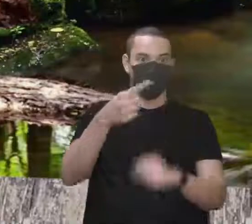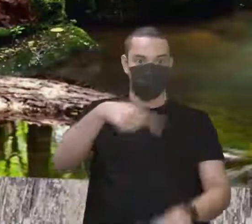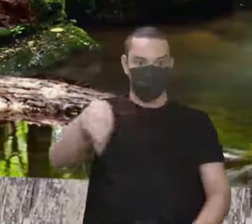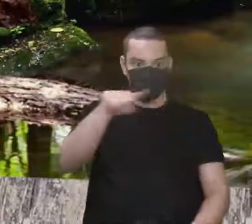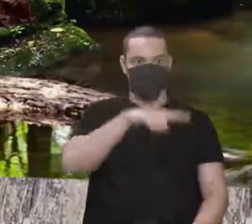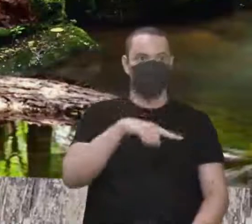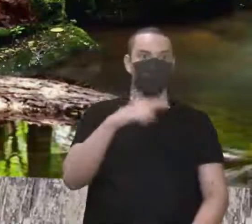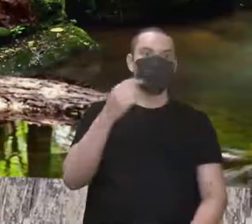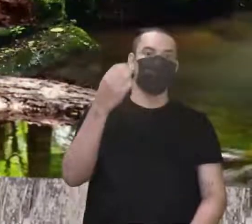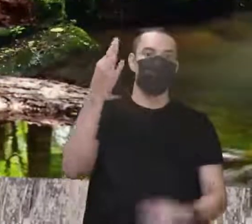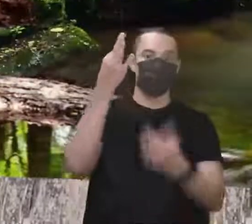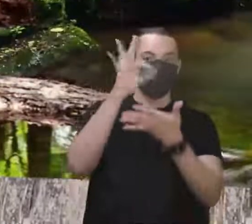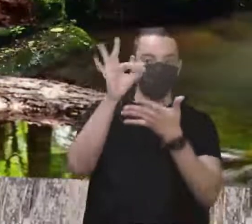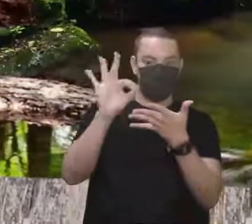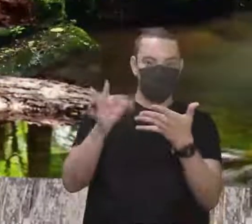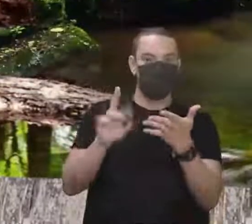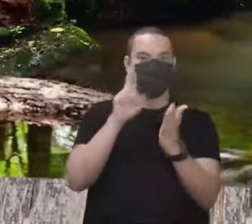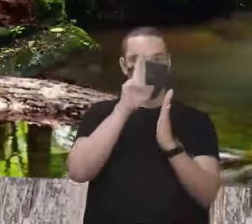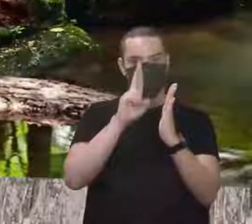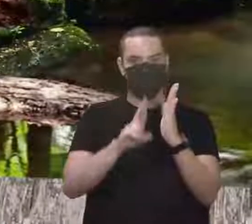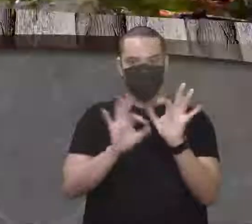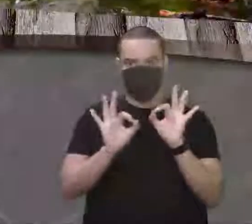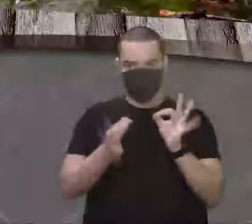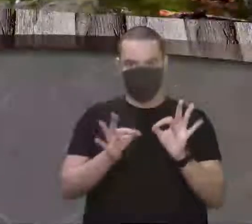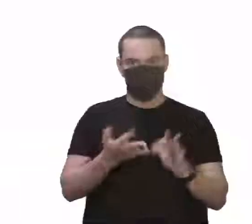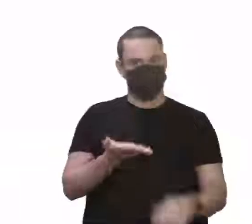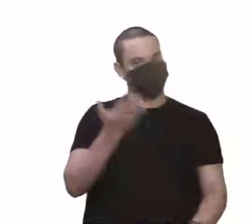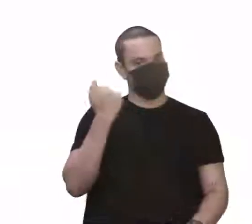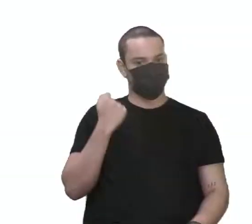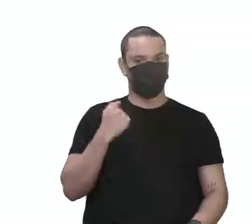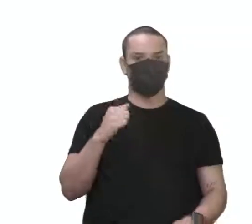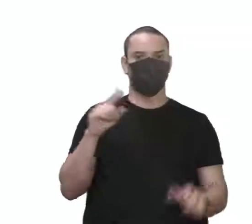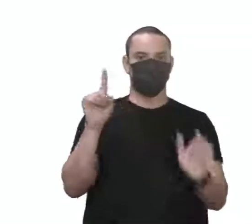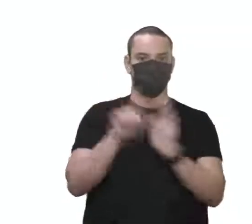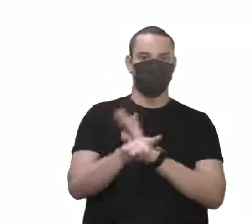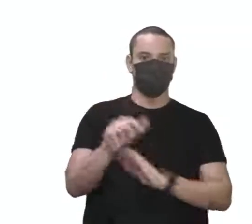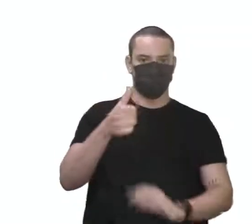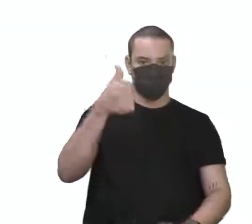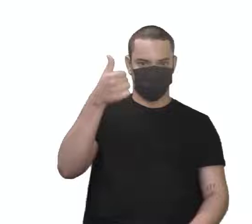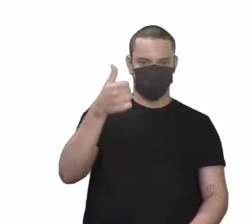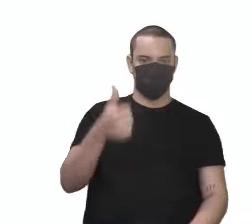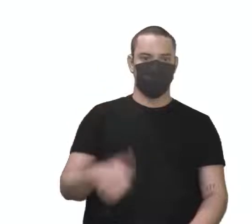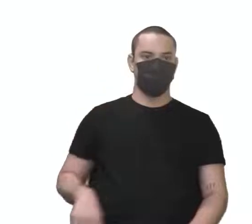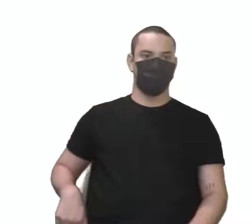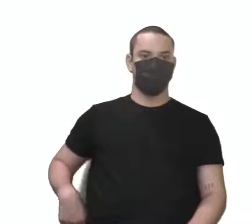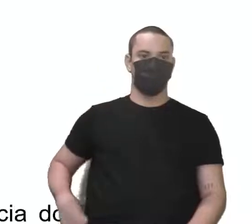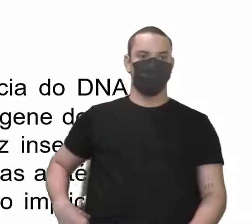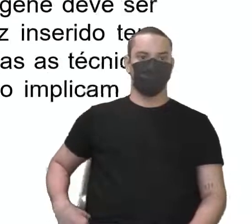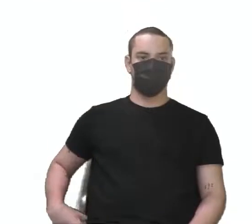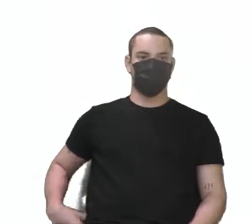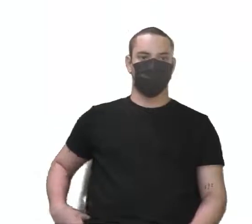vocês essas respostas. Vamos lá? Para a nossa questão de número 1.